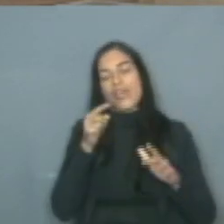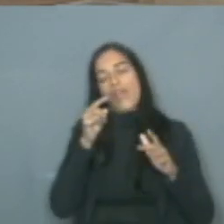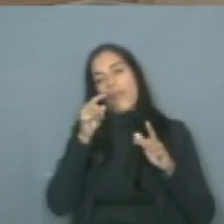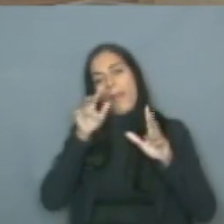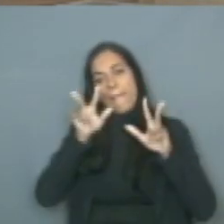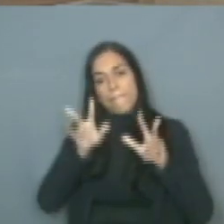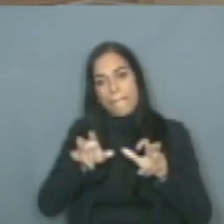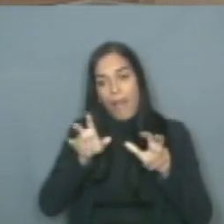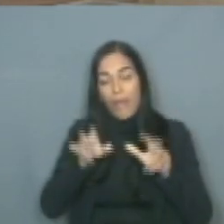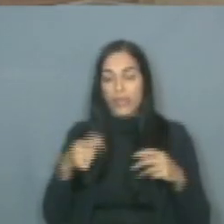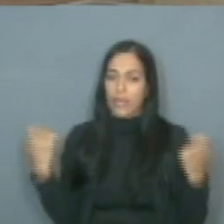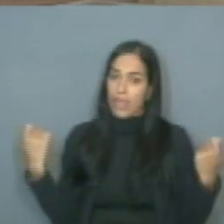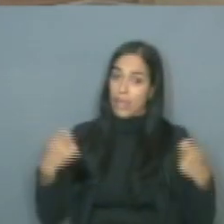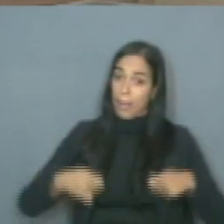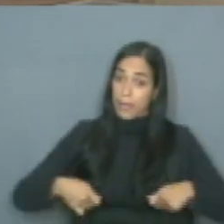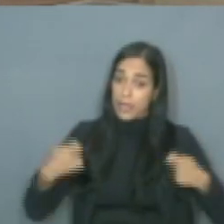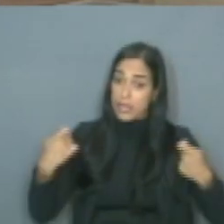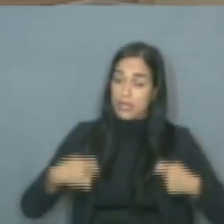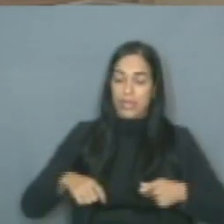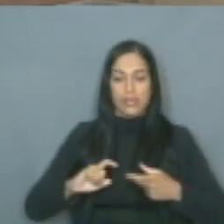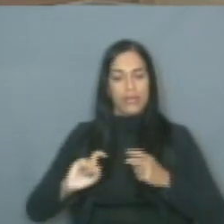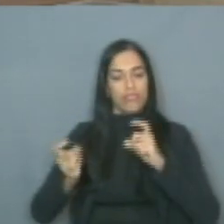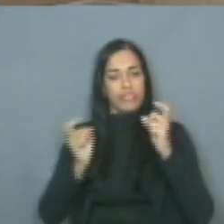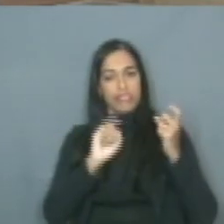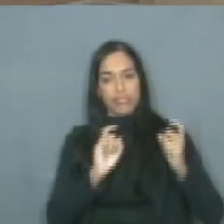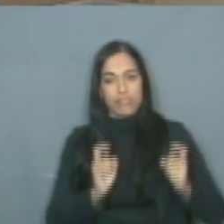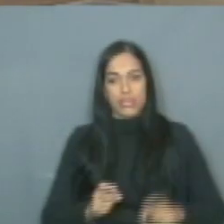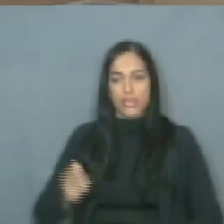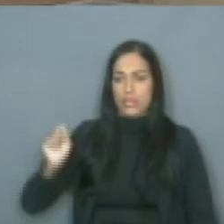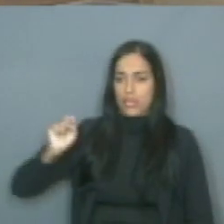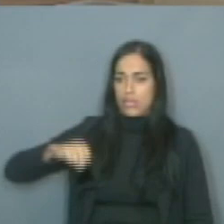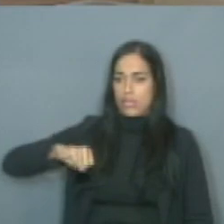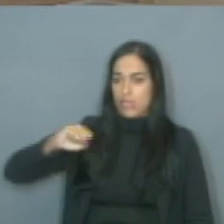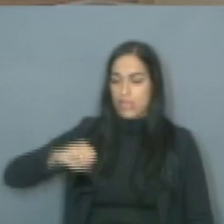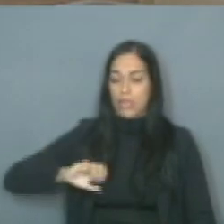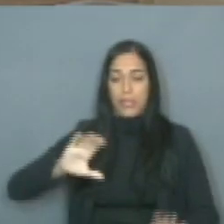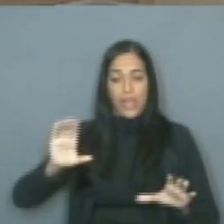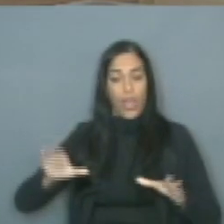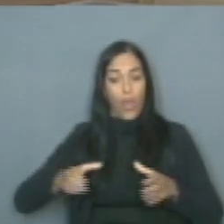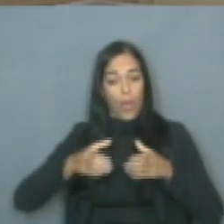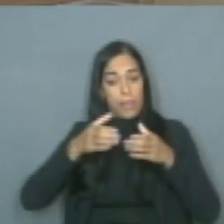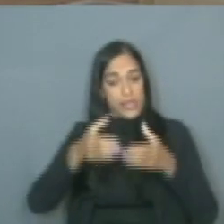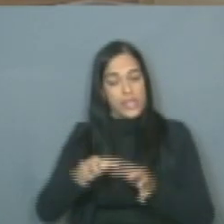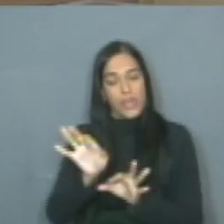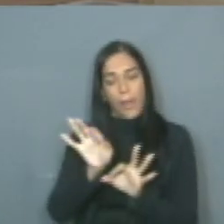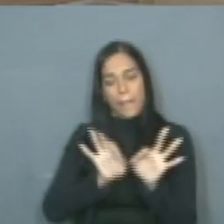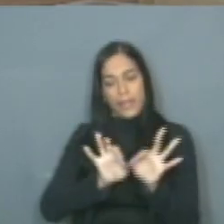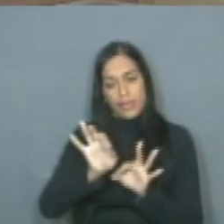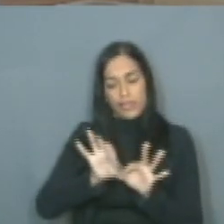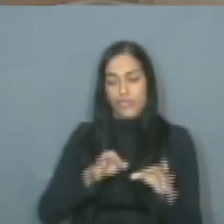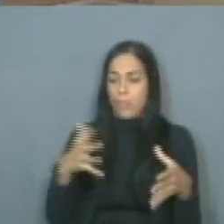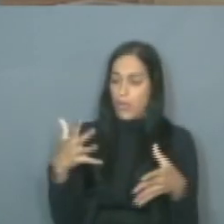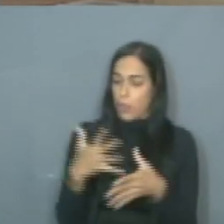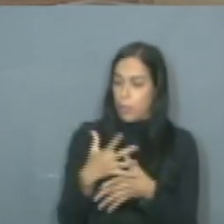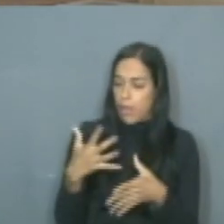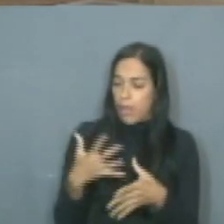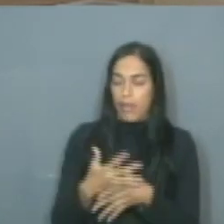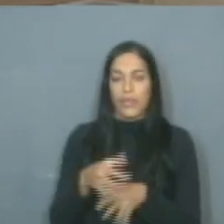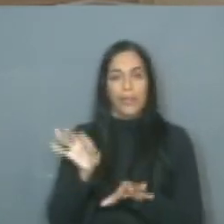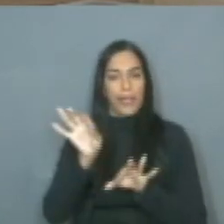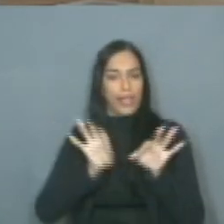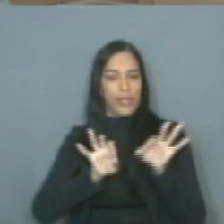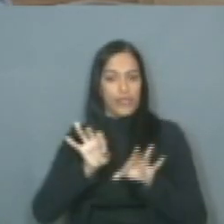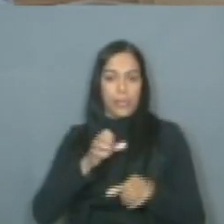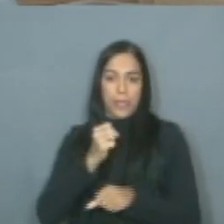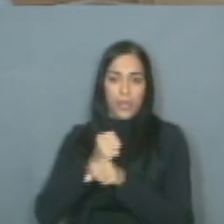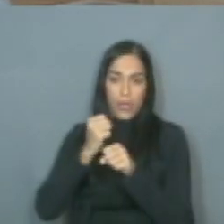que ela precisa sim ser debatida, se através da Comissão de Planejamento Urbano e Obras, que Vossa Excelência faz